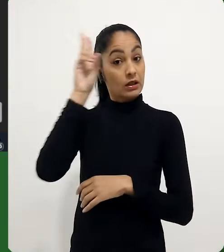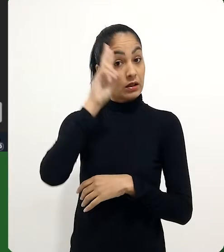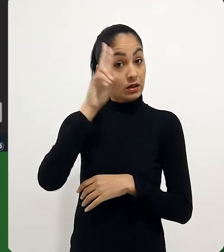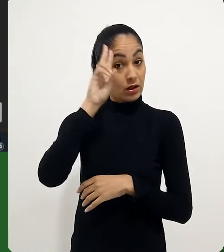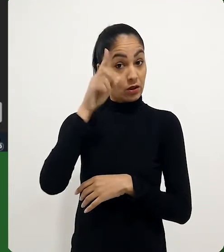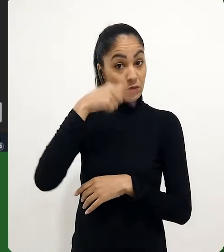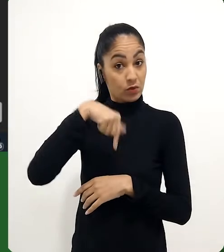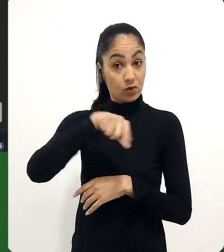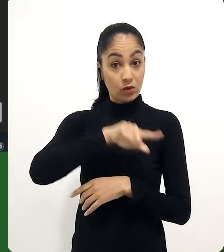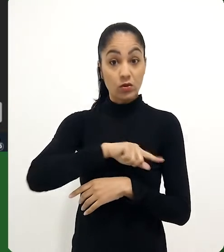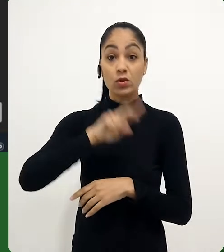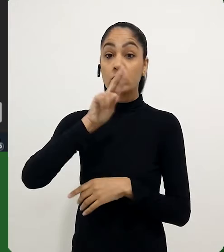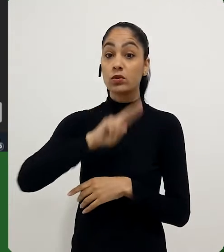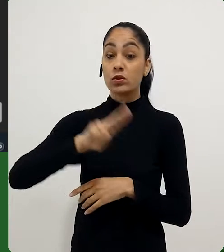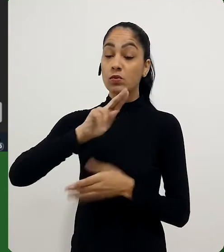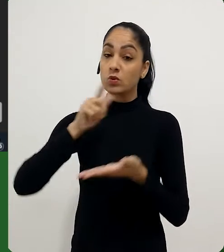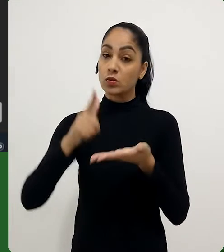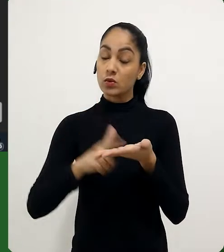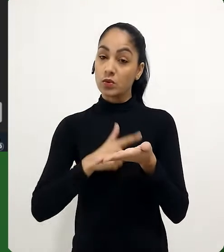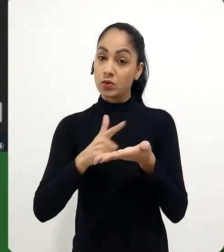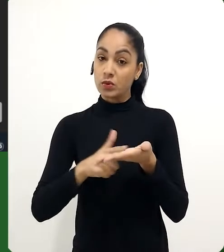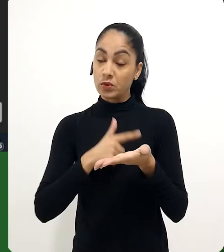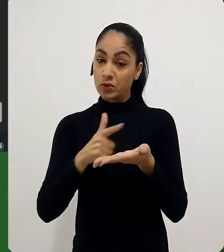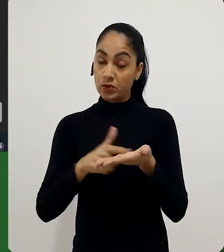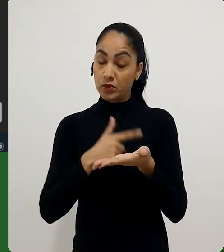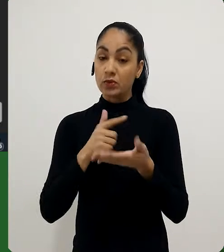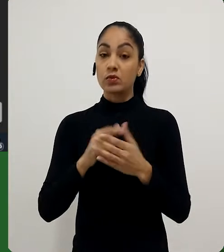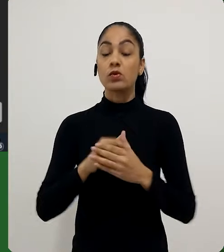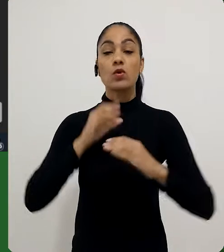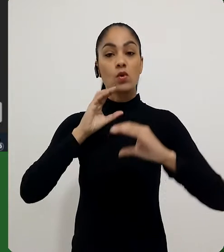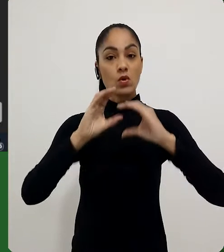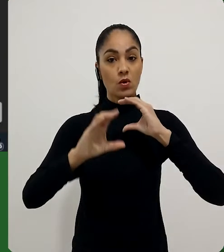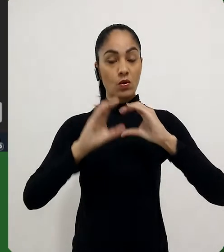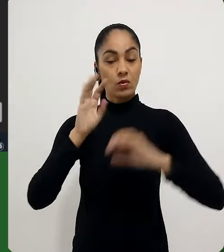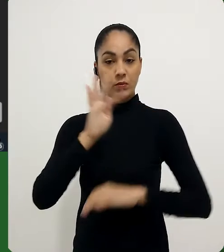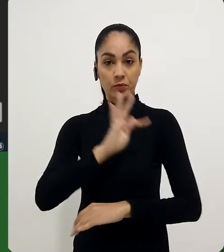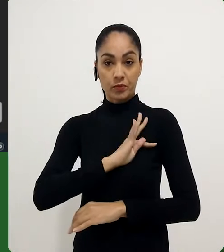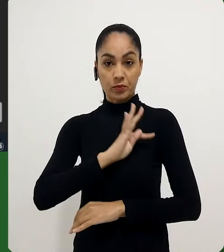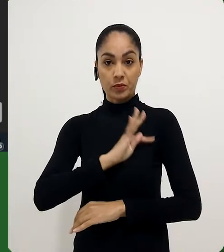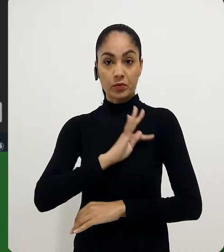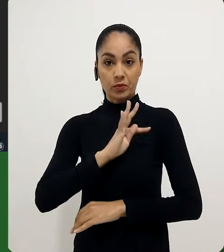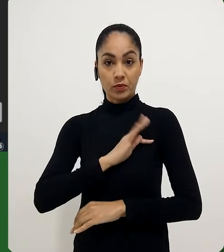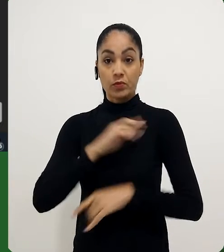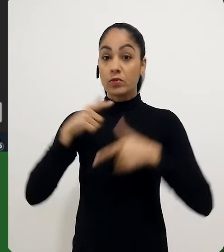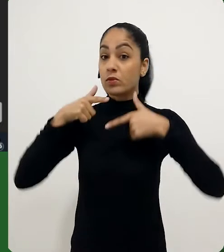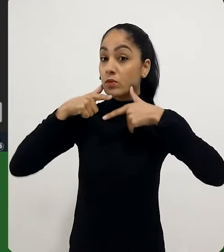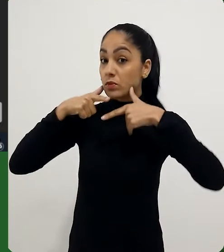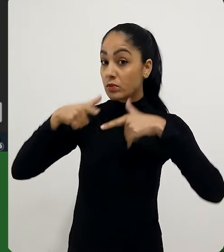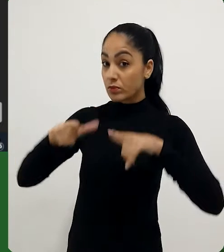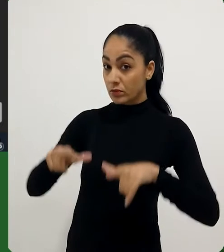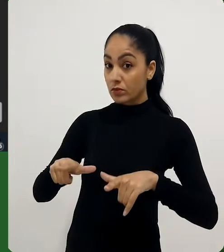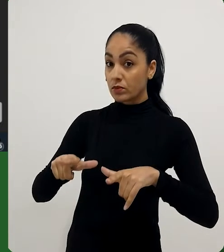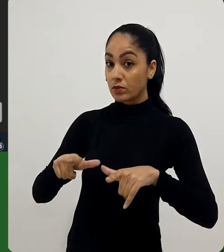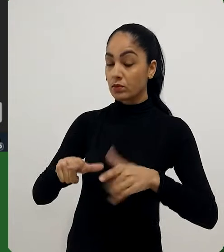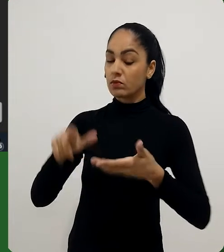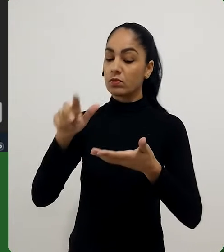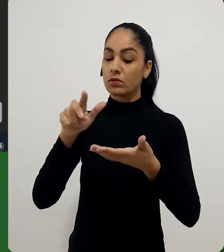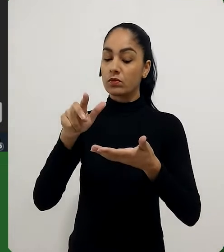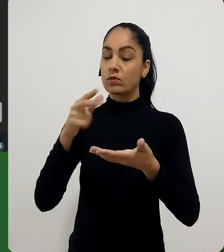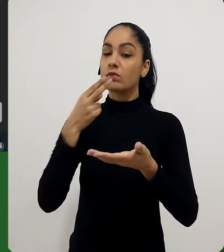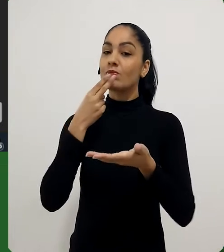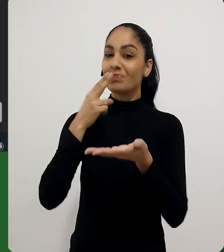e a boa redação. Lembrando que nós estamos, então, trabalhando com o livro Comunicação